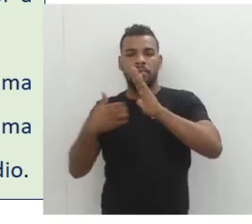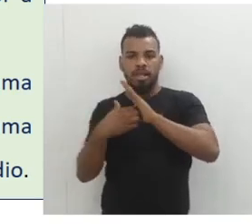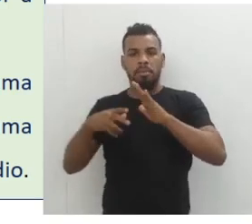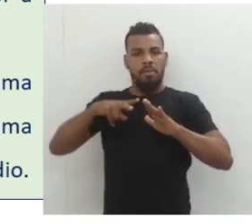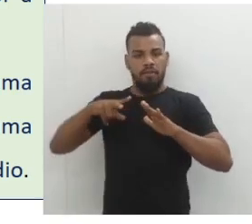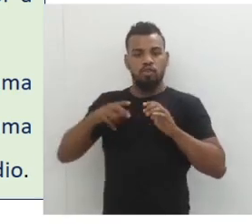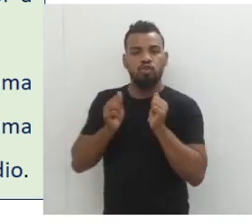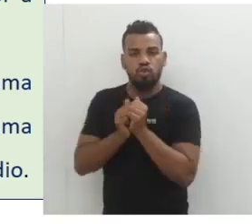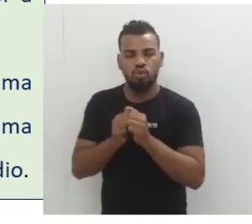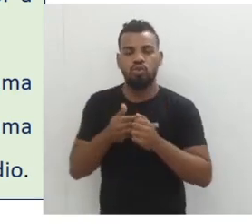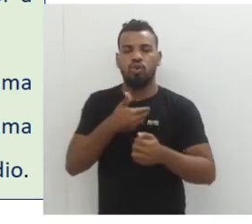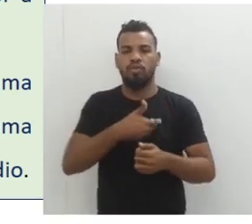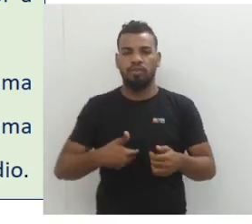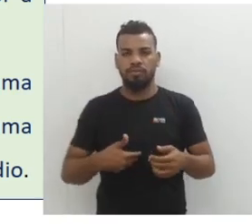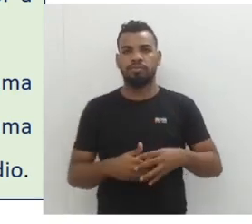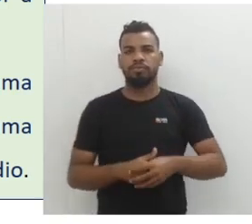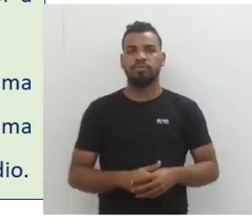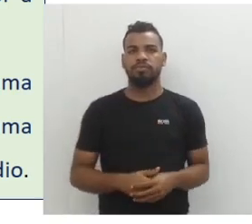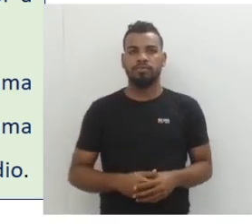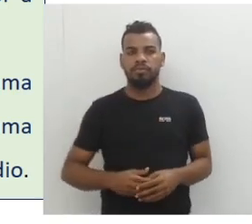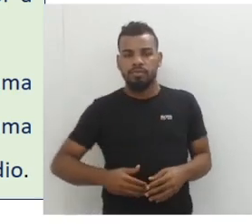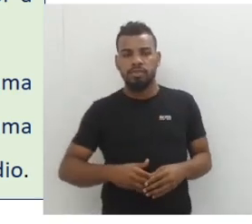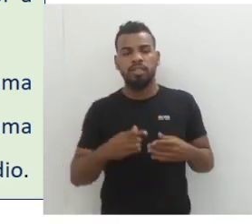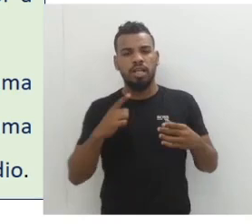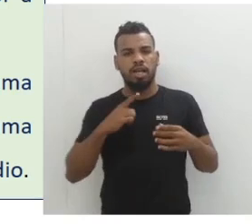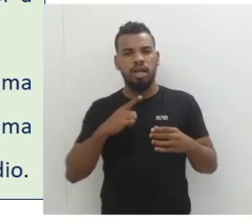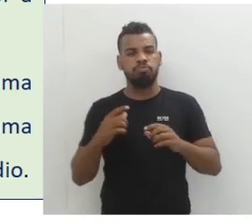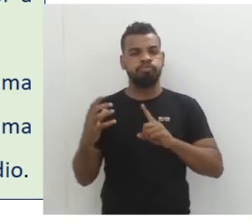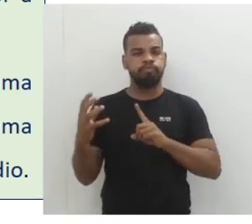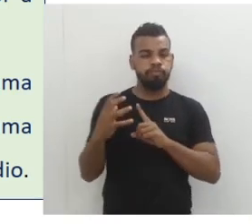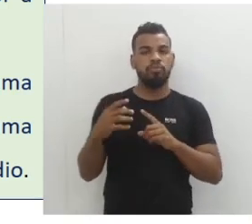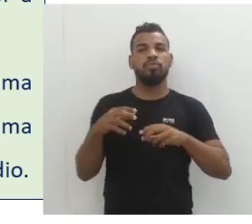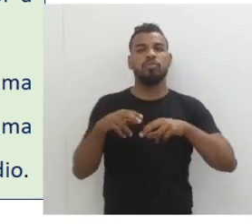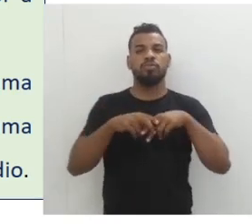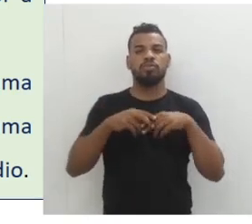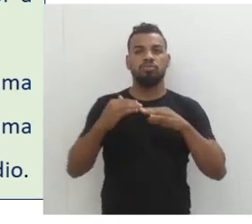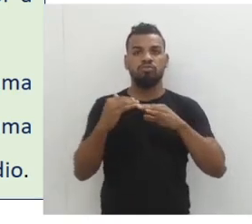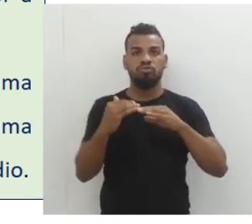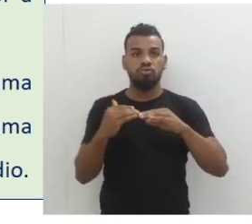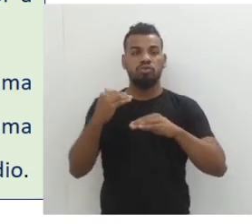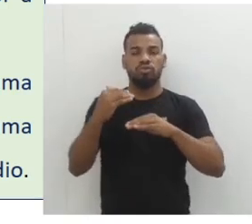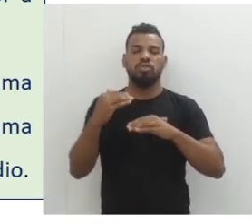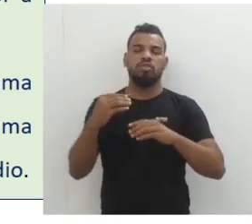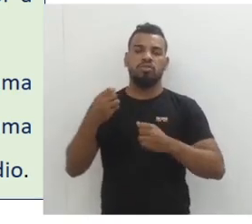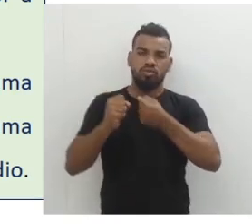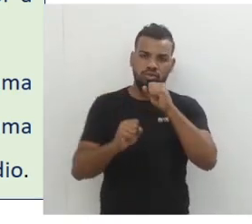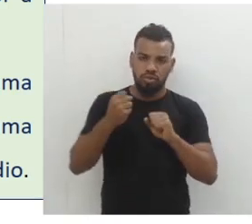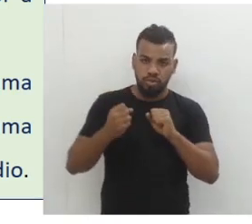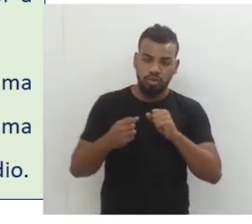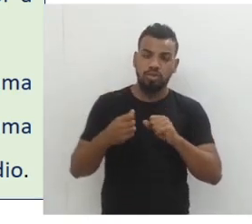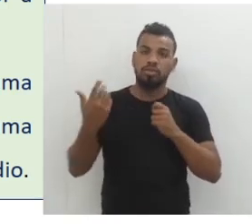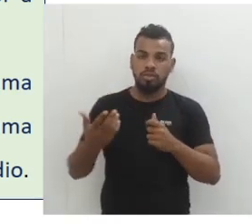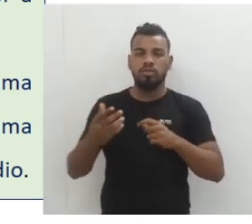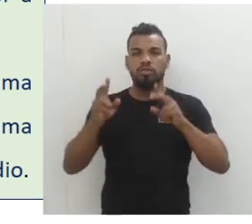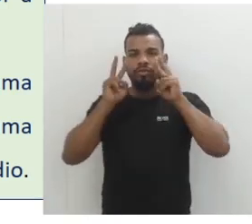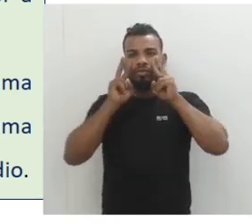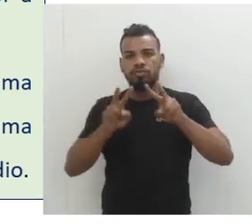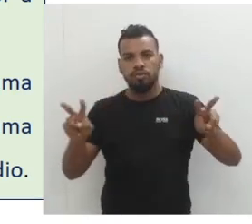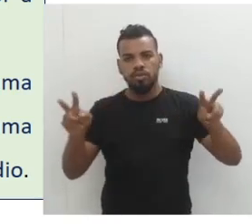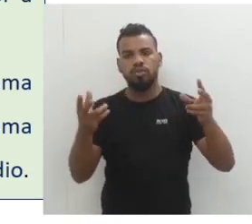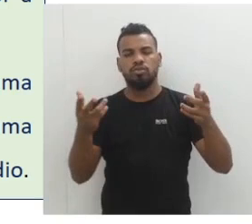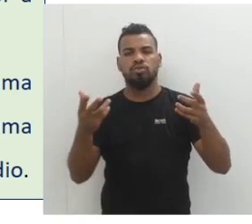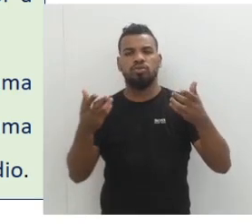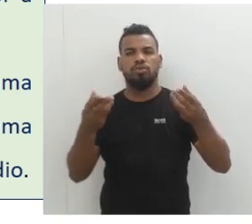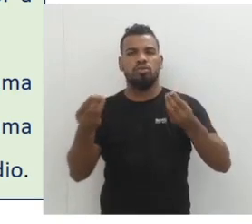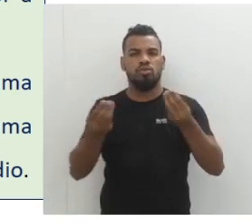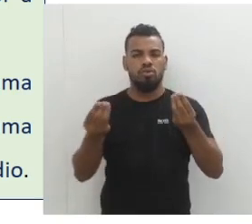salarial, gerando uma pressão por parte da elite industrial e dos militares, que viram essas medidas